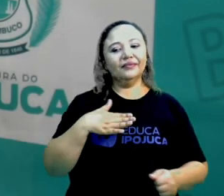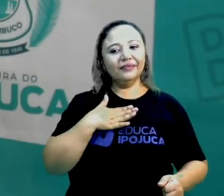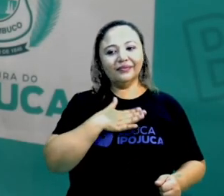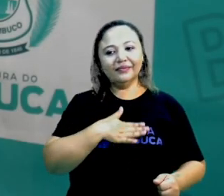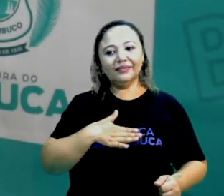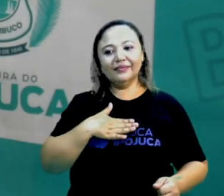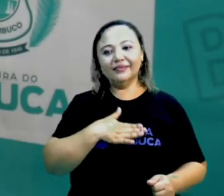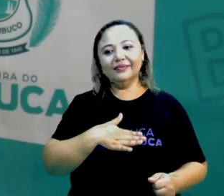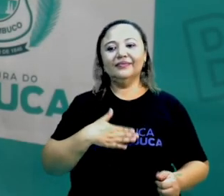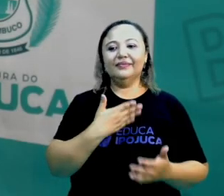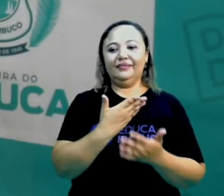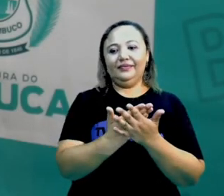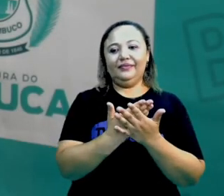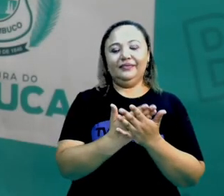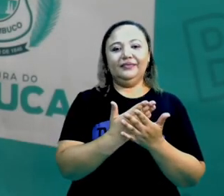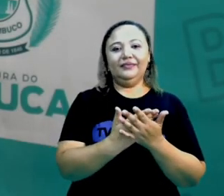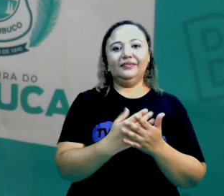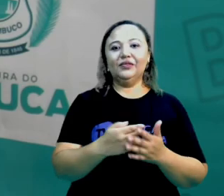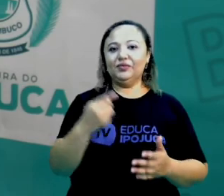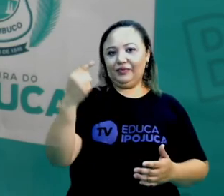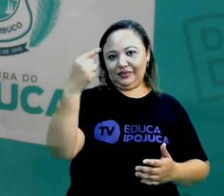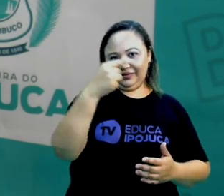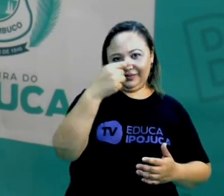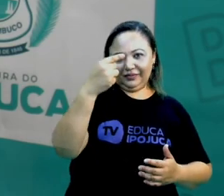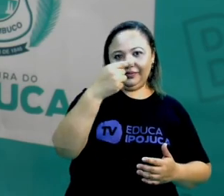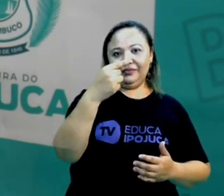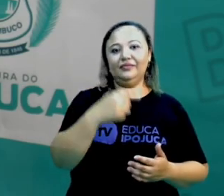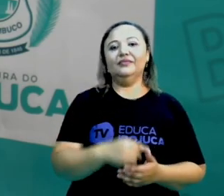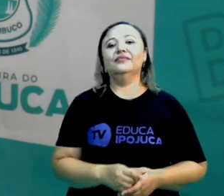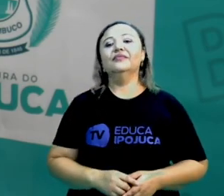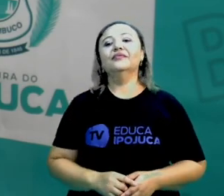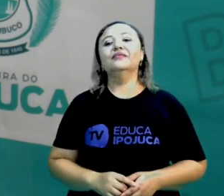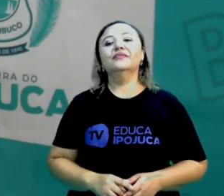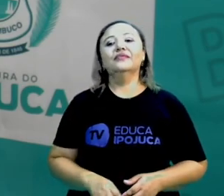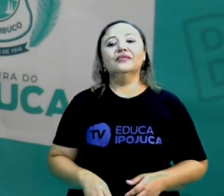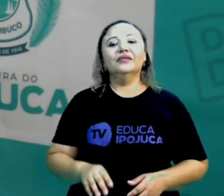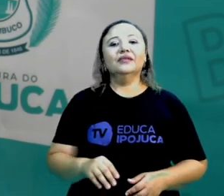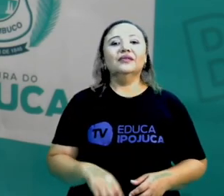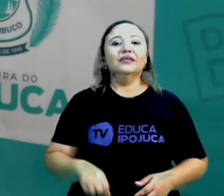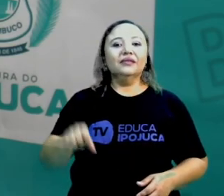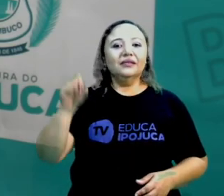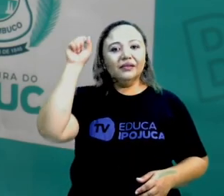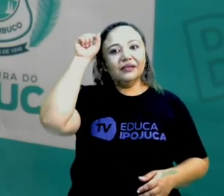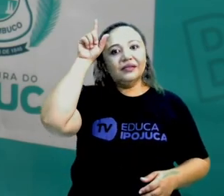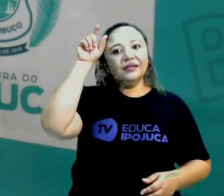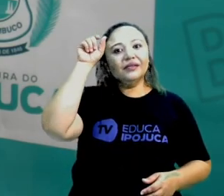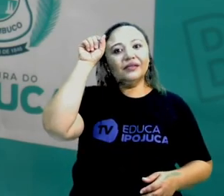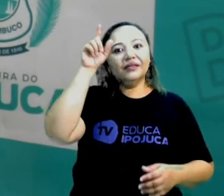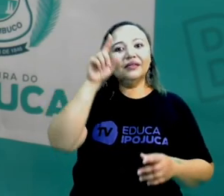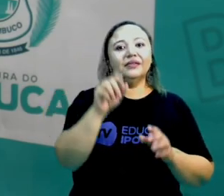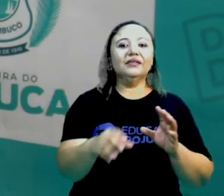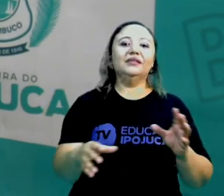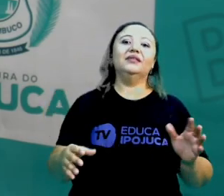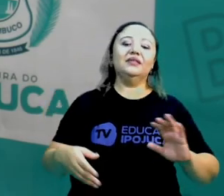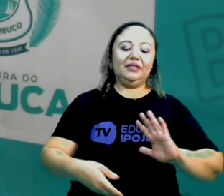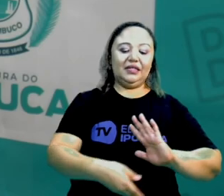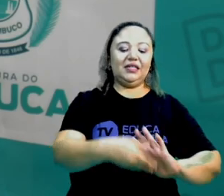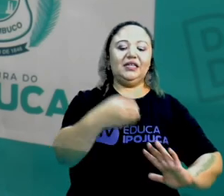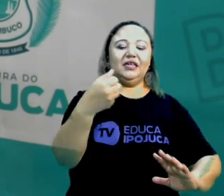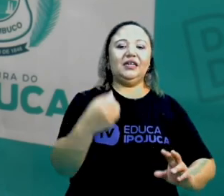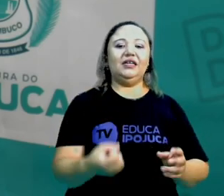gostado da nossa aula sobre subtração, que nos traz a ideia de tirar,